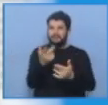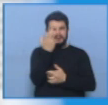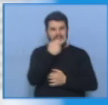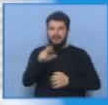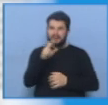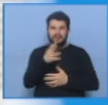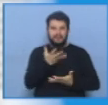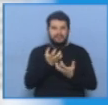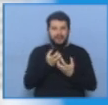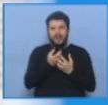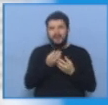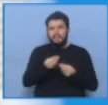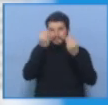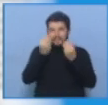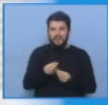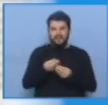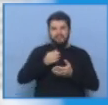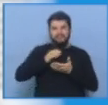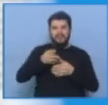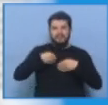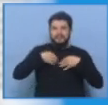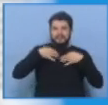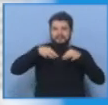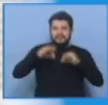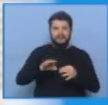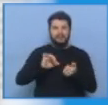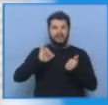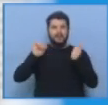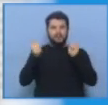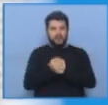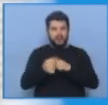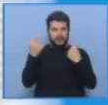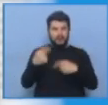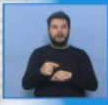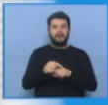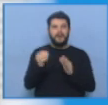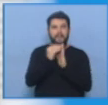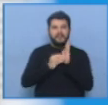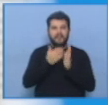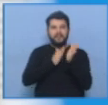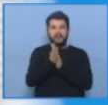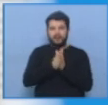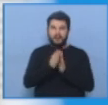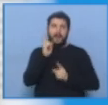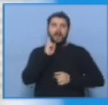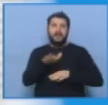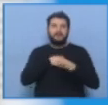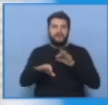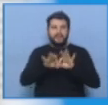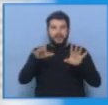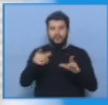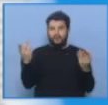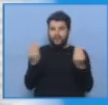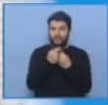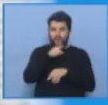no regaço uma boa medida, calcada, sacudida, a transbordar. A medida que usardes com os outros será usada